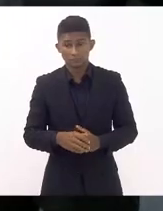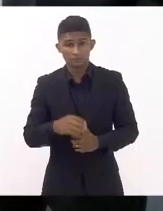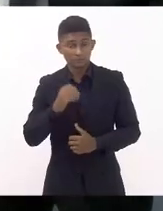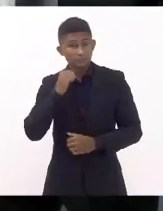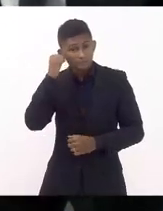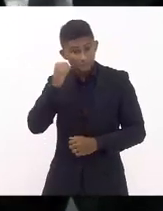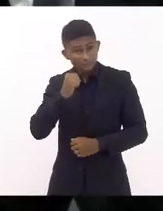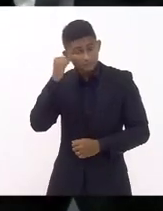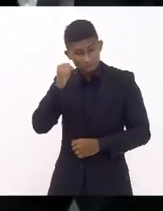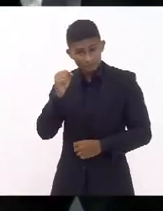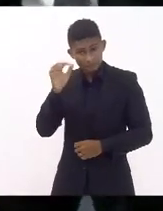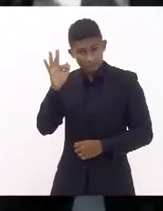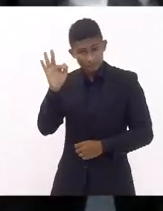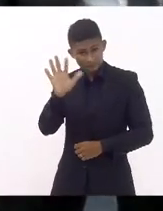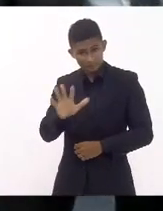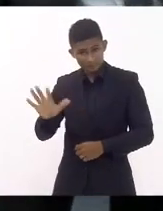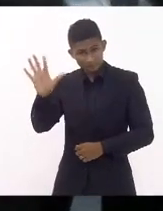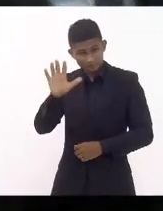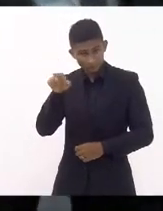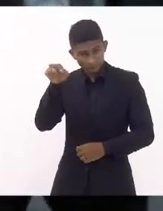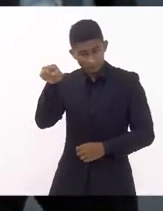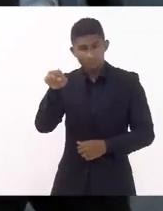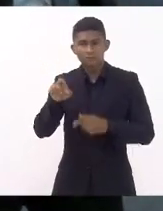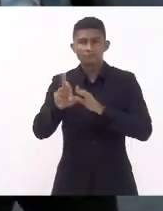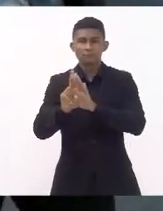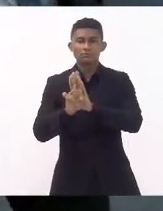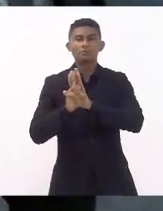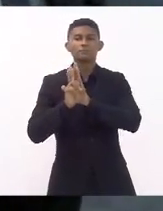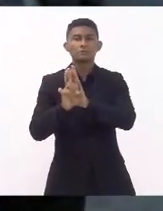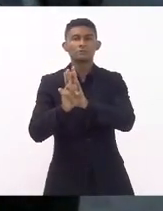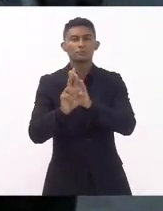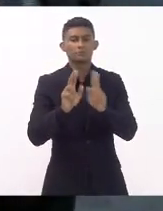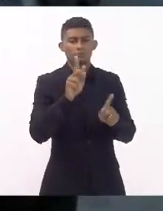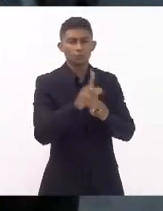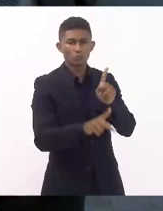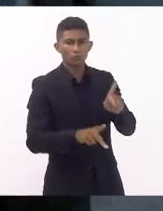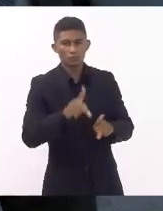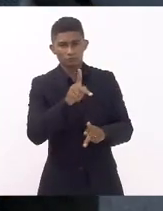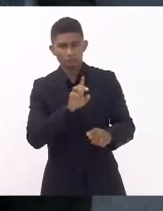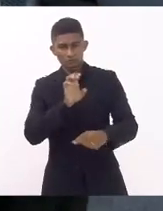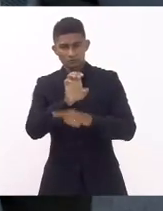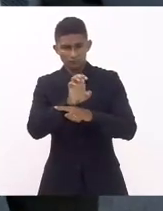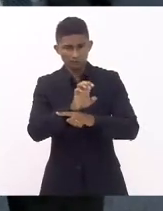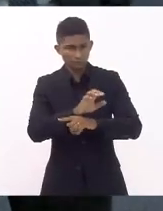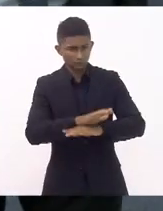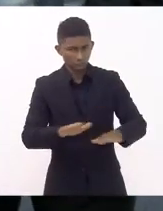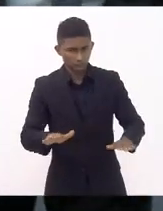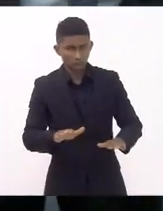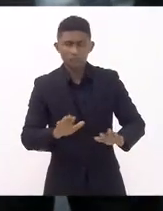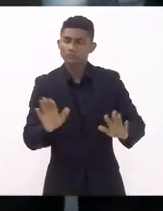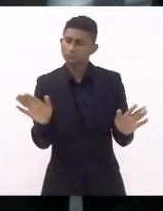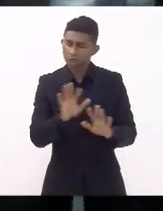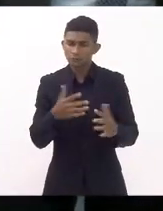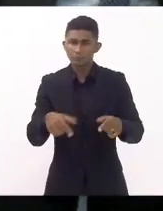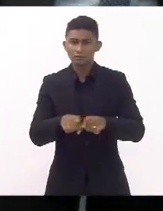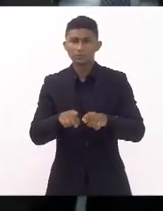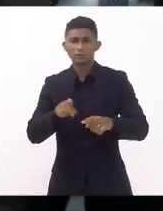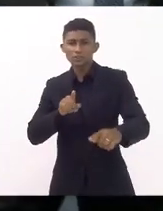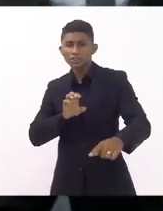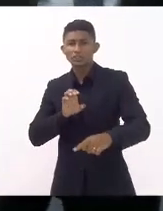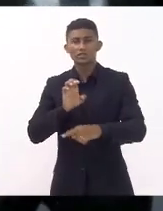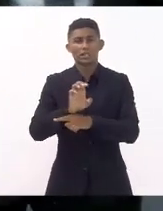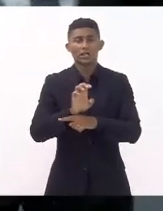Federal, ele representa não a população do Estado, ele representa o Estado da